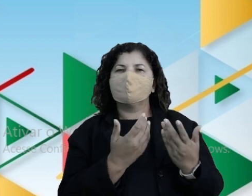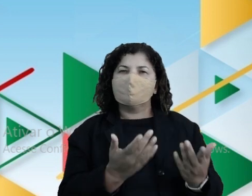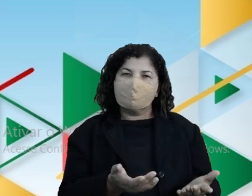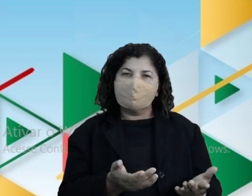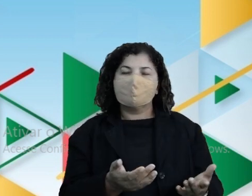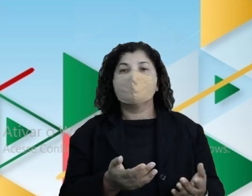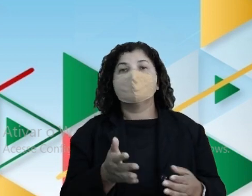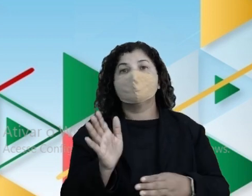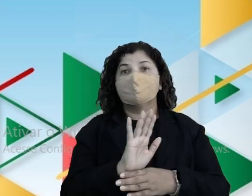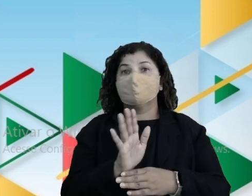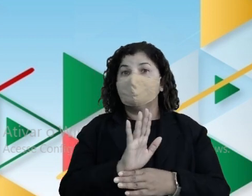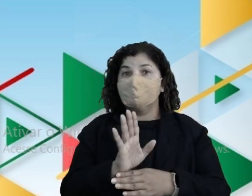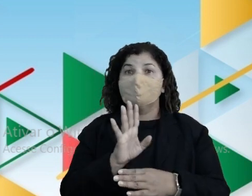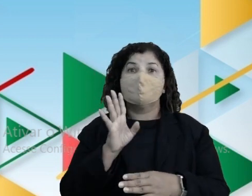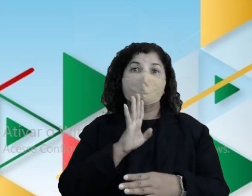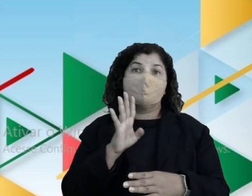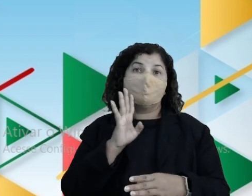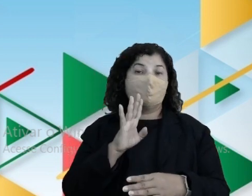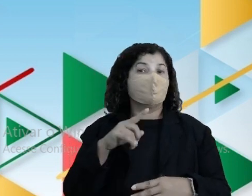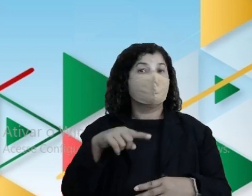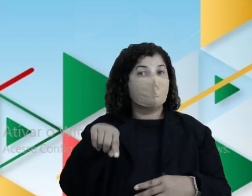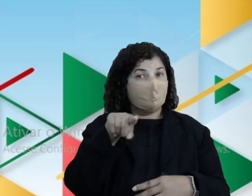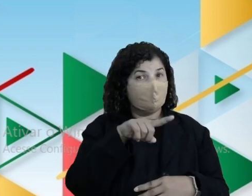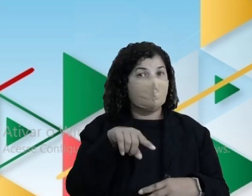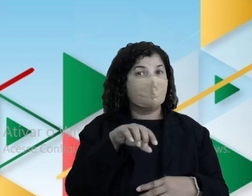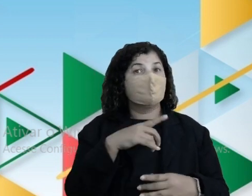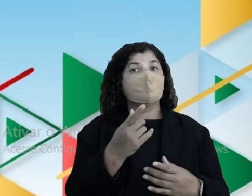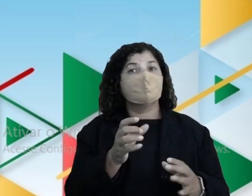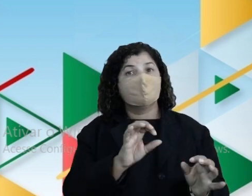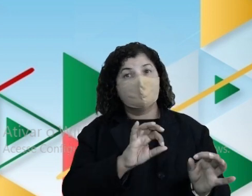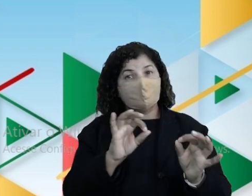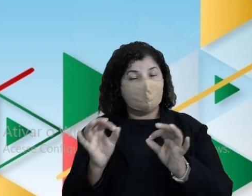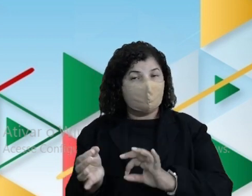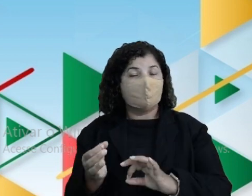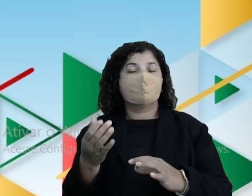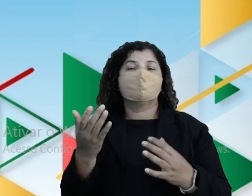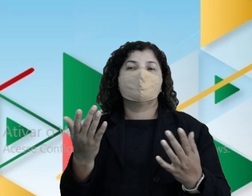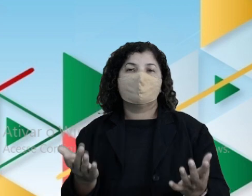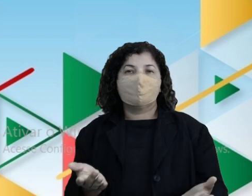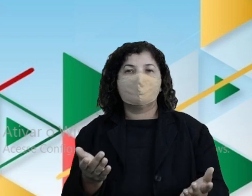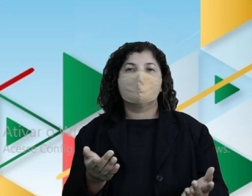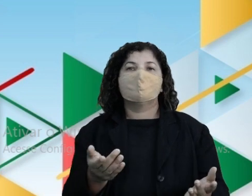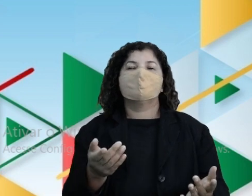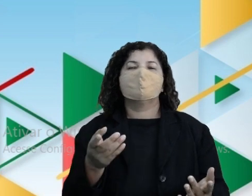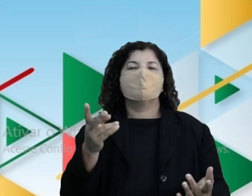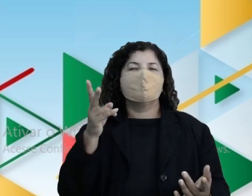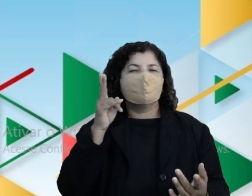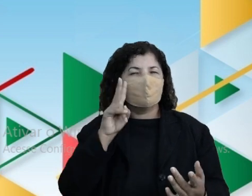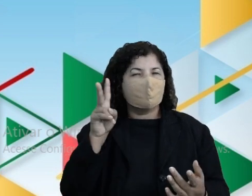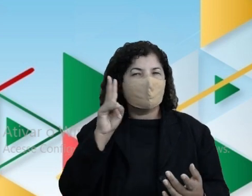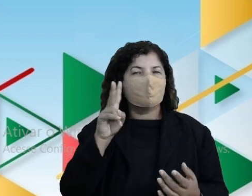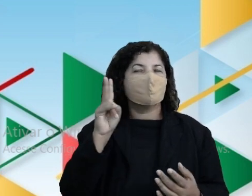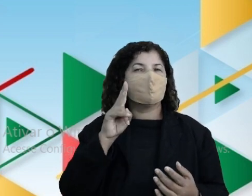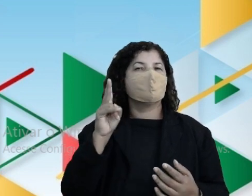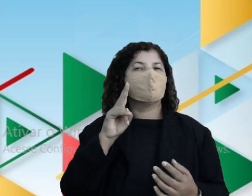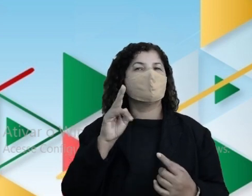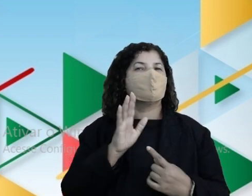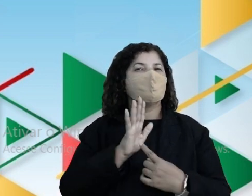bastante legal aí para vocês aí, tá certo? Do 6º ano, que relata um pouco, né,